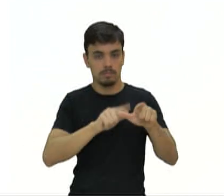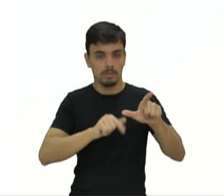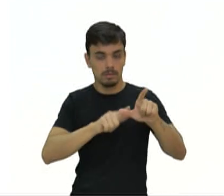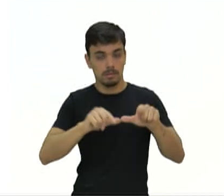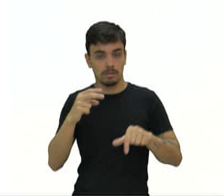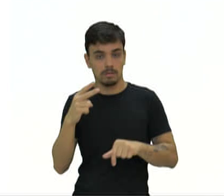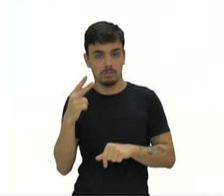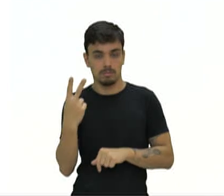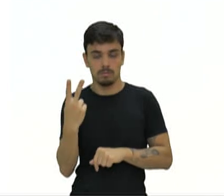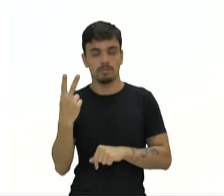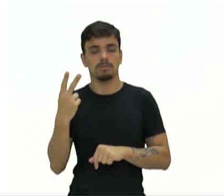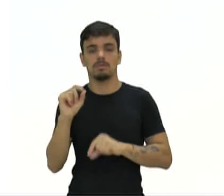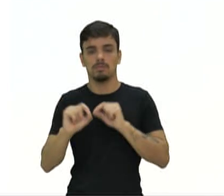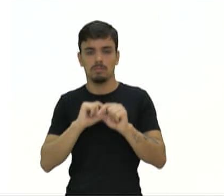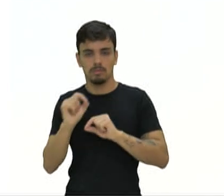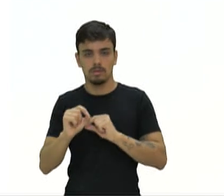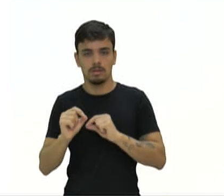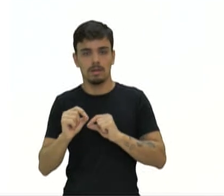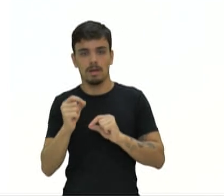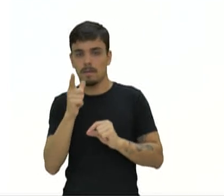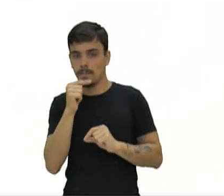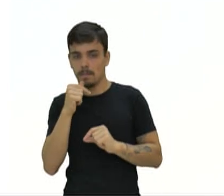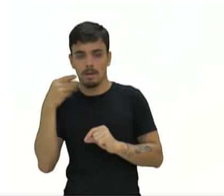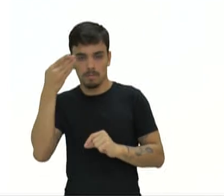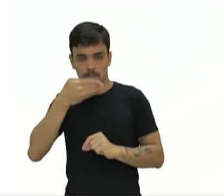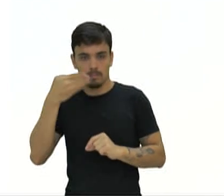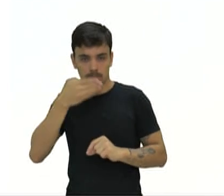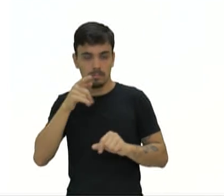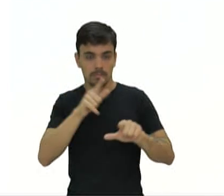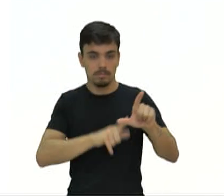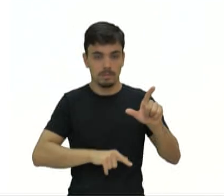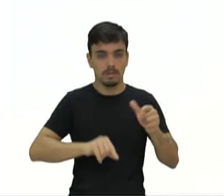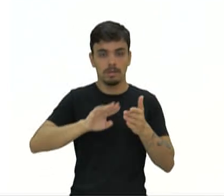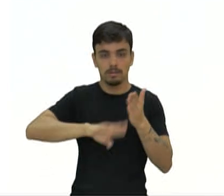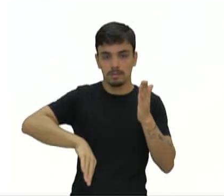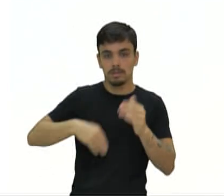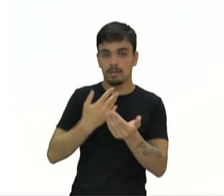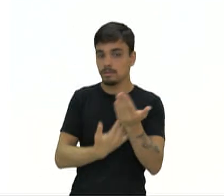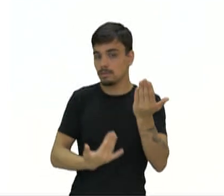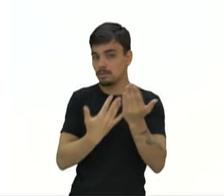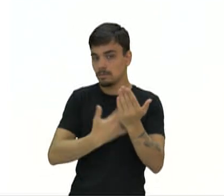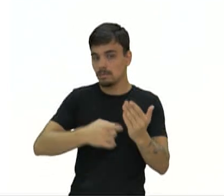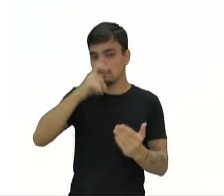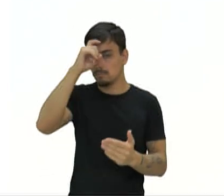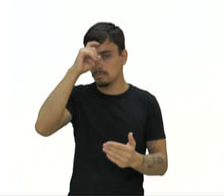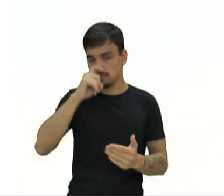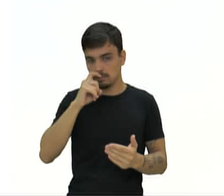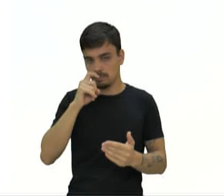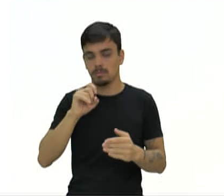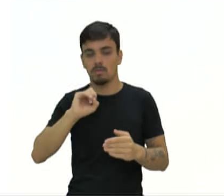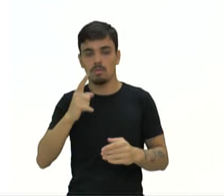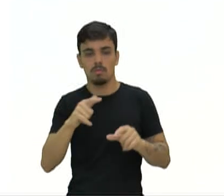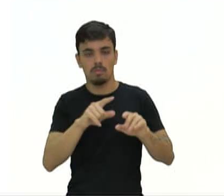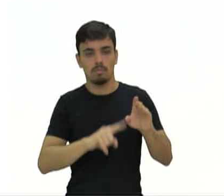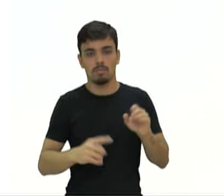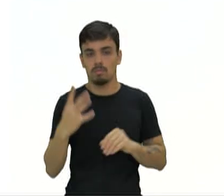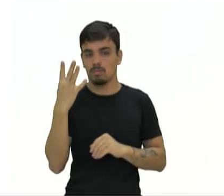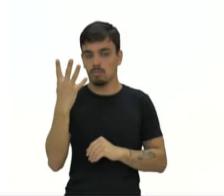amniótico. 3. Eliminação do sangue menstrual. 4. Dilatação do colo do